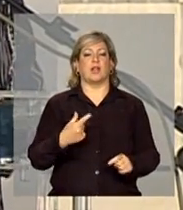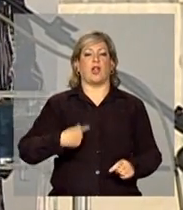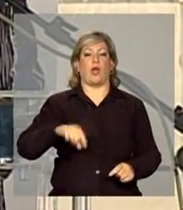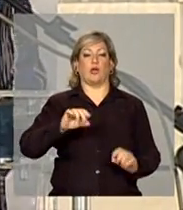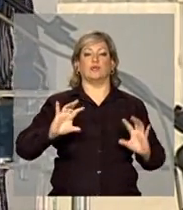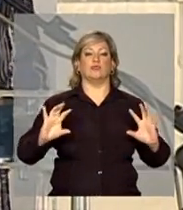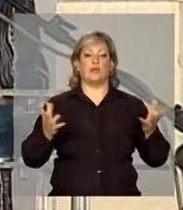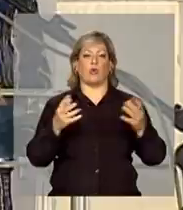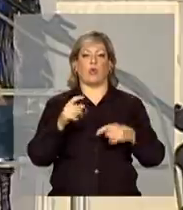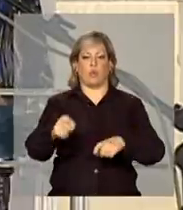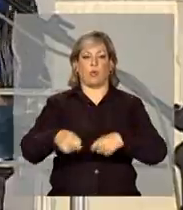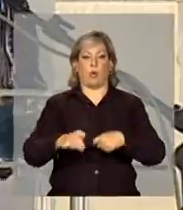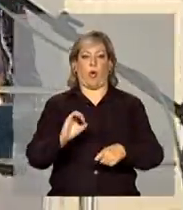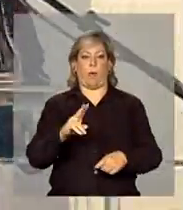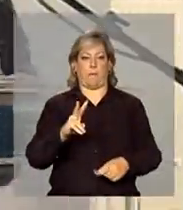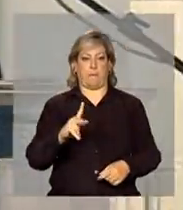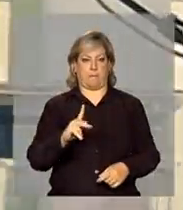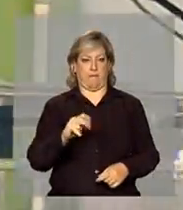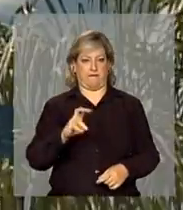show rural da Copavel.